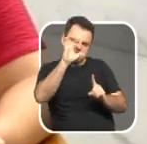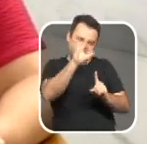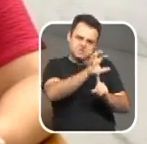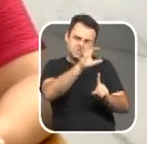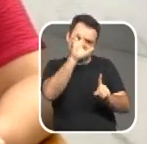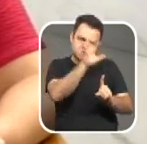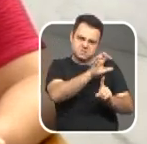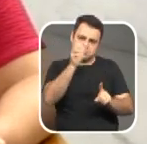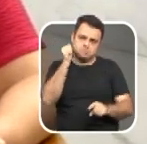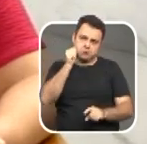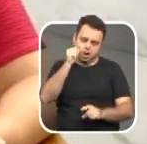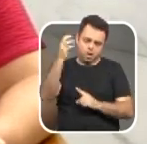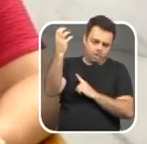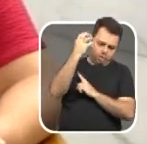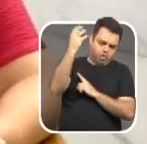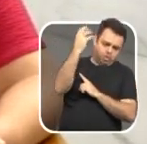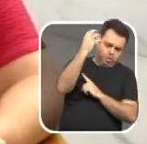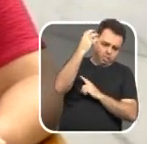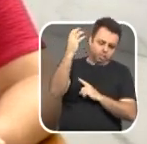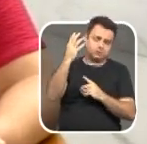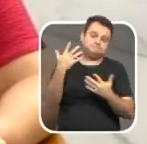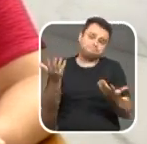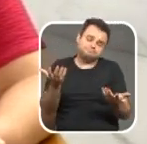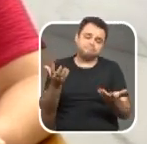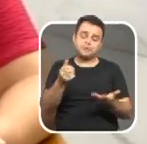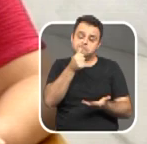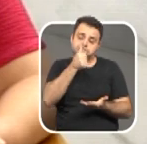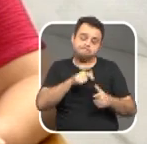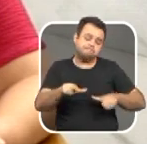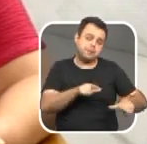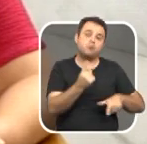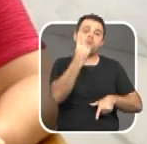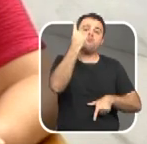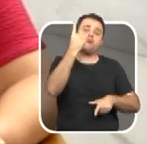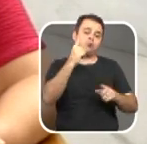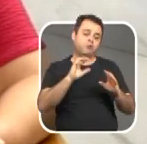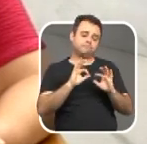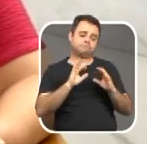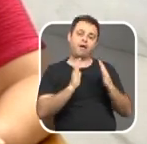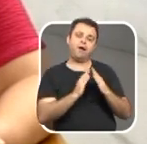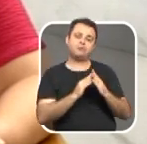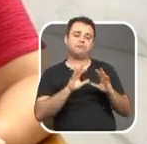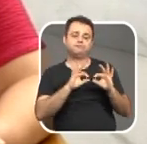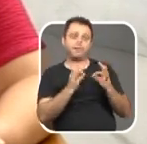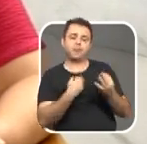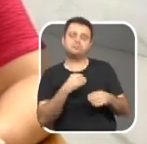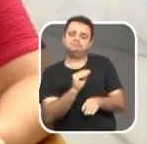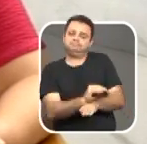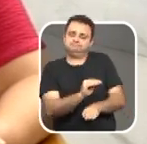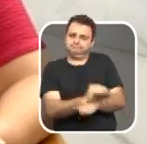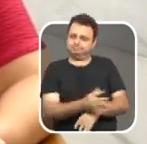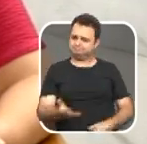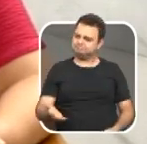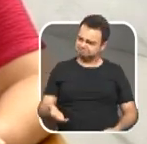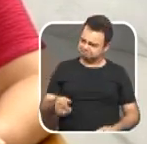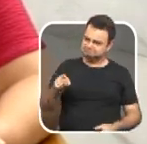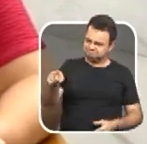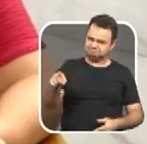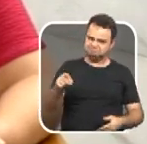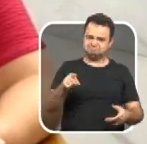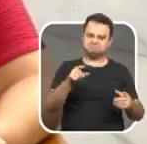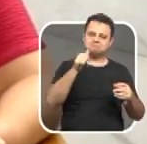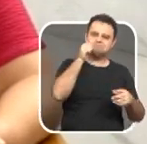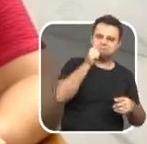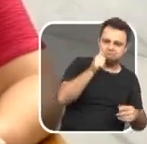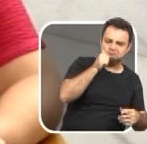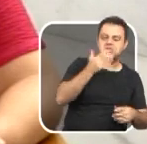Das mulheres, das crianças. Você tem um projeto aprovado que, inclusive, teve uma emenda impositiva que você encaminhou para ele, que é o que inclui